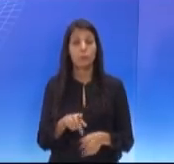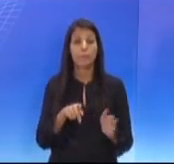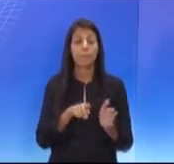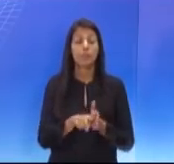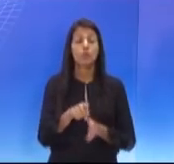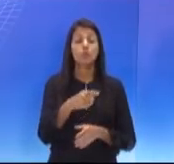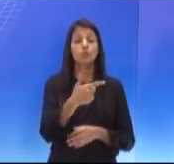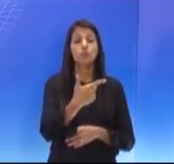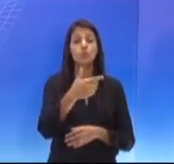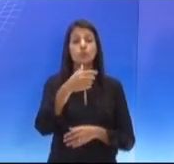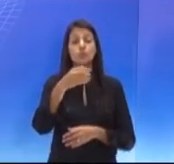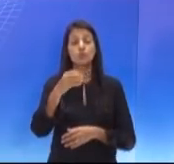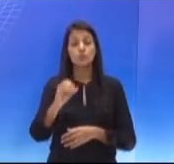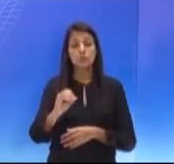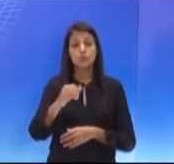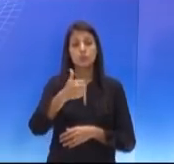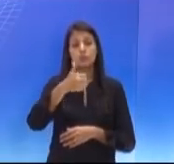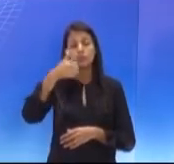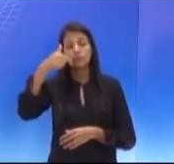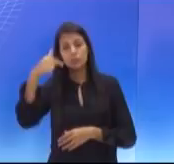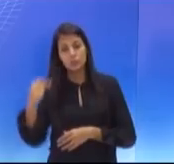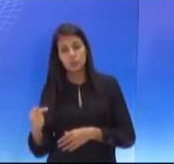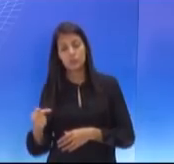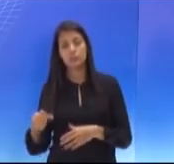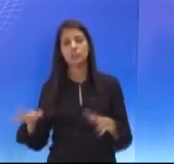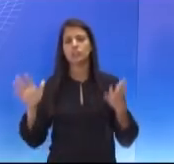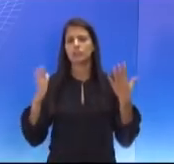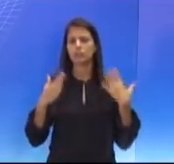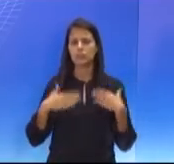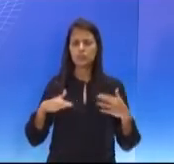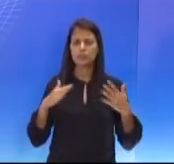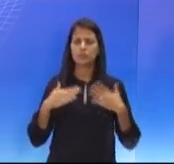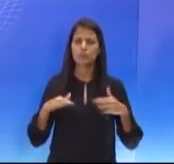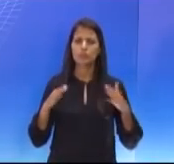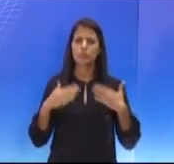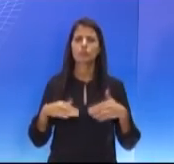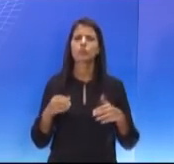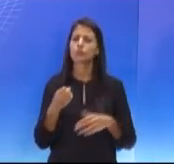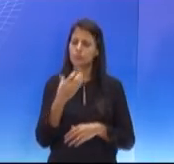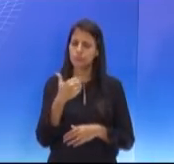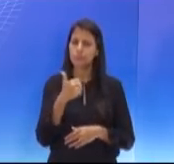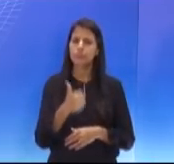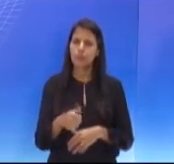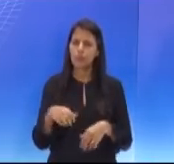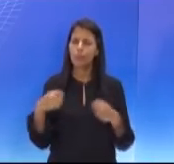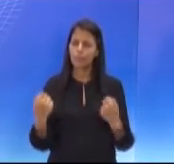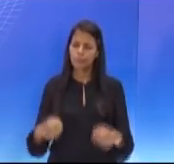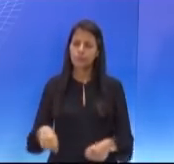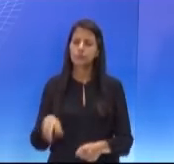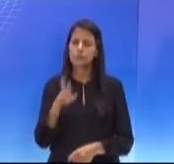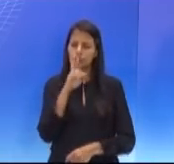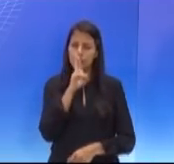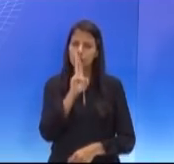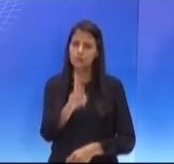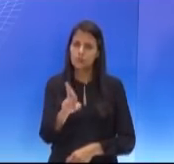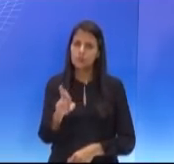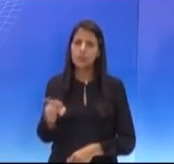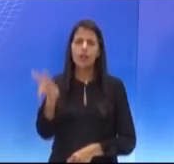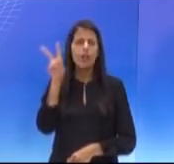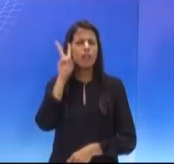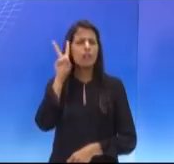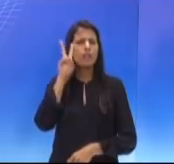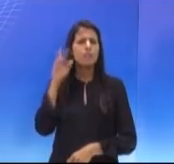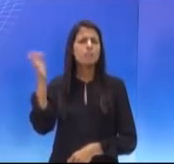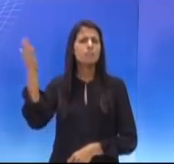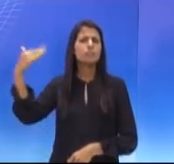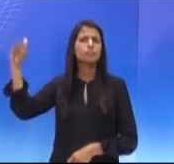questões tranquilas, dá para você fazer com calma, certo? É só lembrar do que você estudou